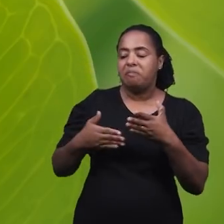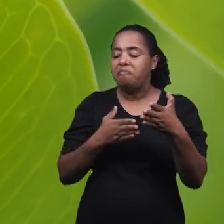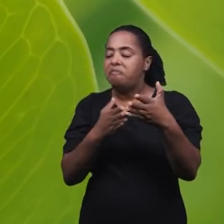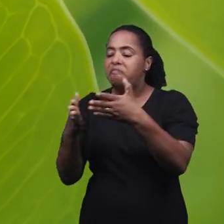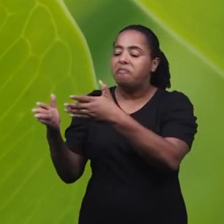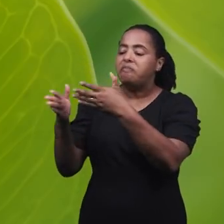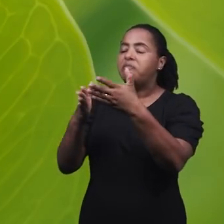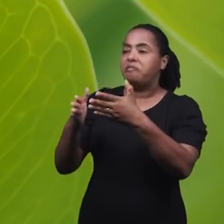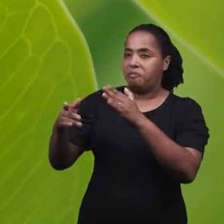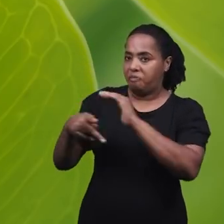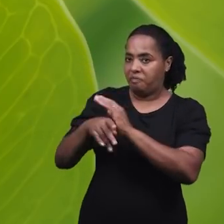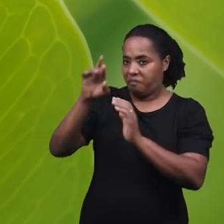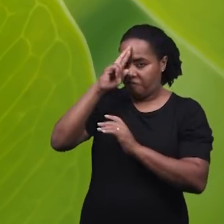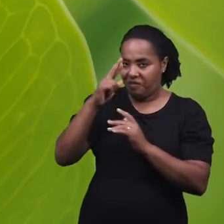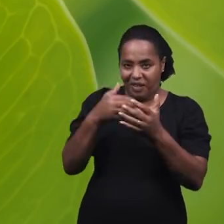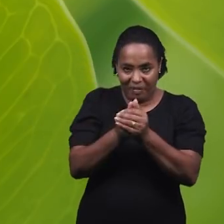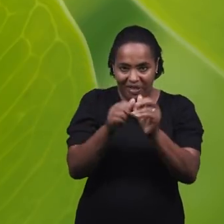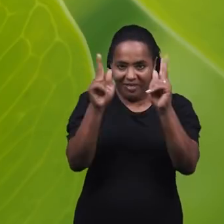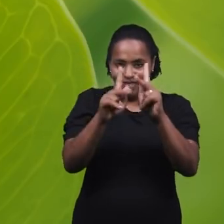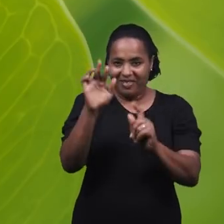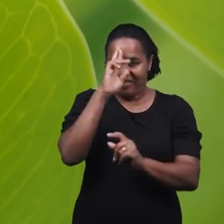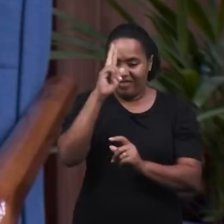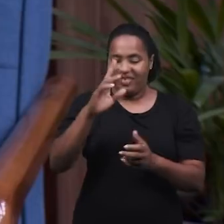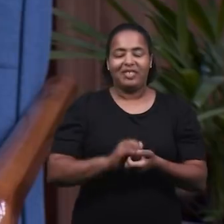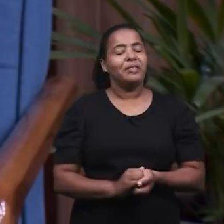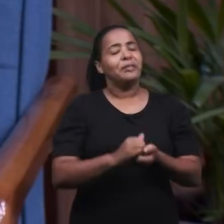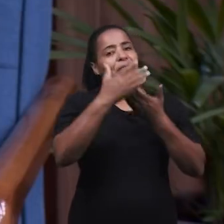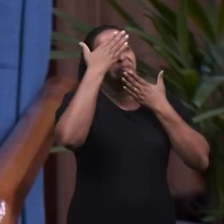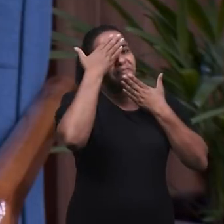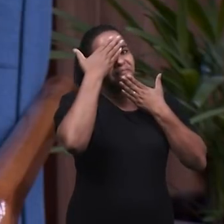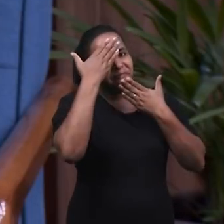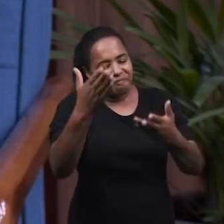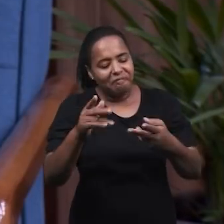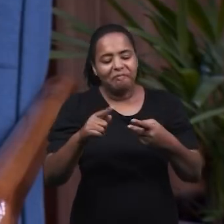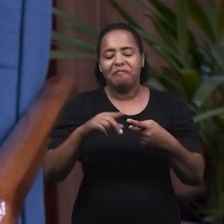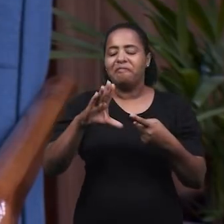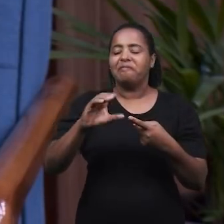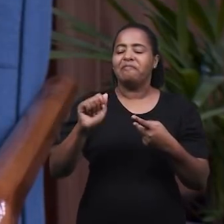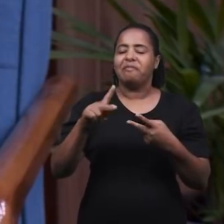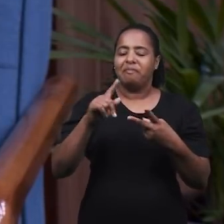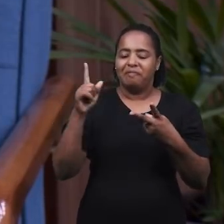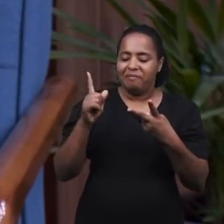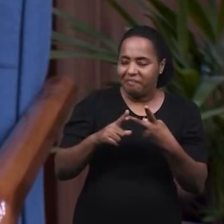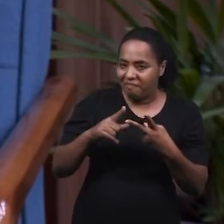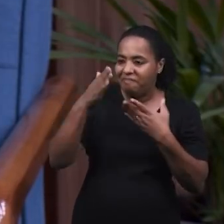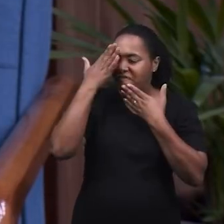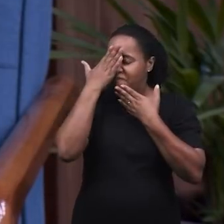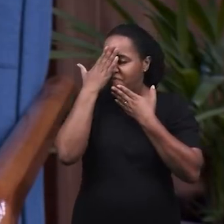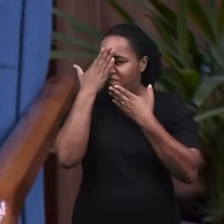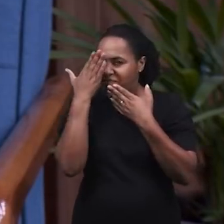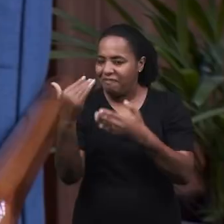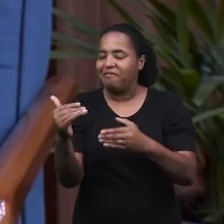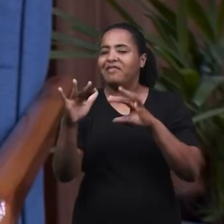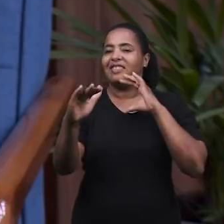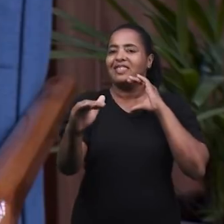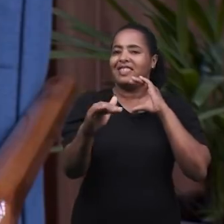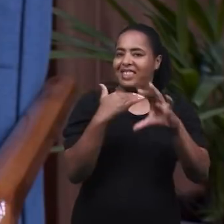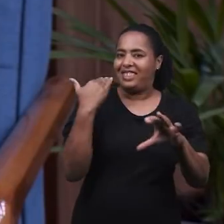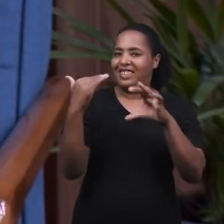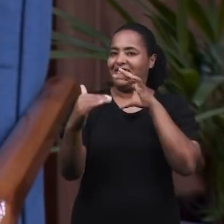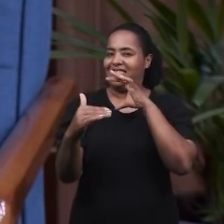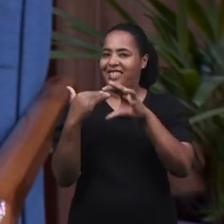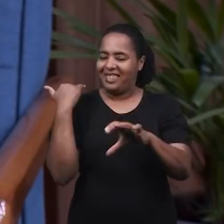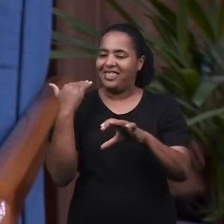Senhor. Amém, irmãos? A paz do Senhor Jesus. Obrigado, Camila, obrigado, João Vitor, por enviar também o